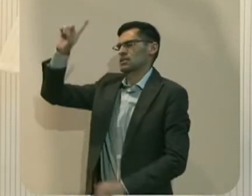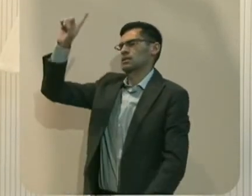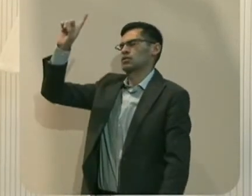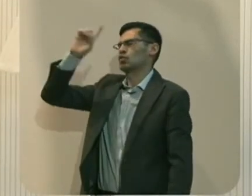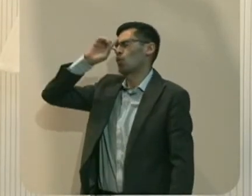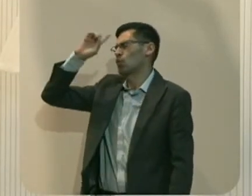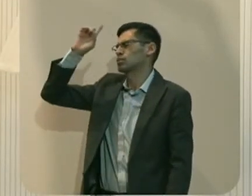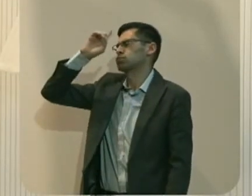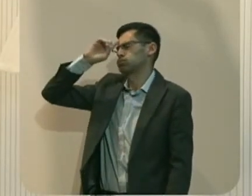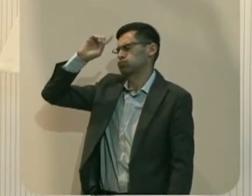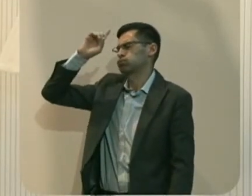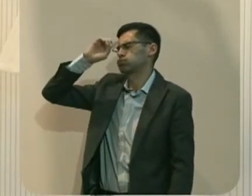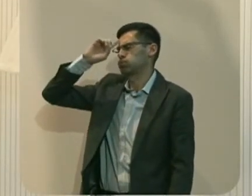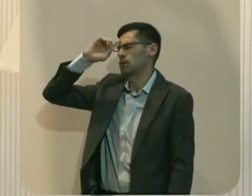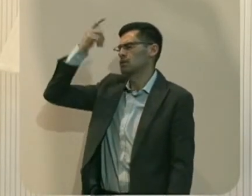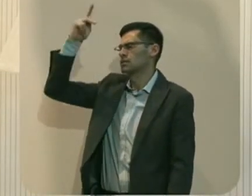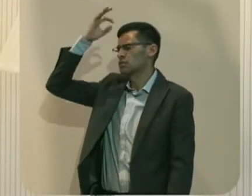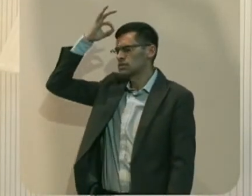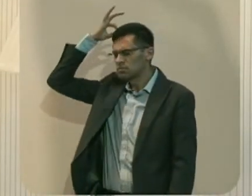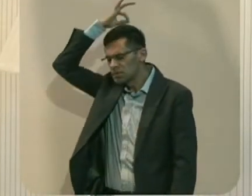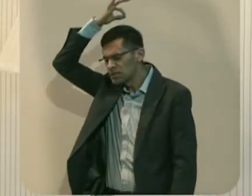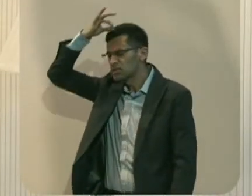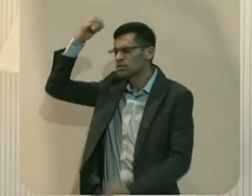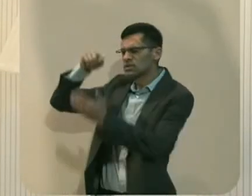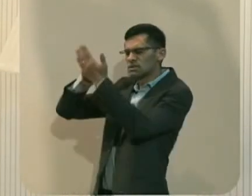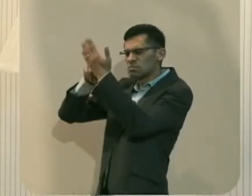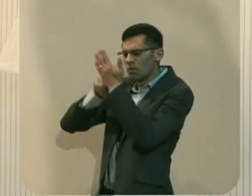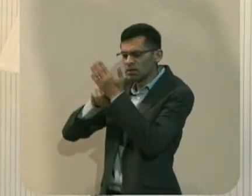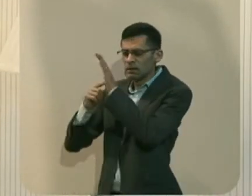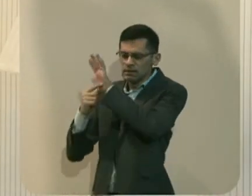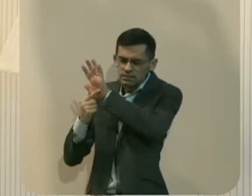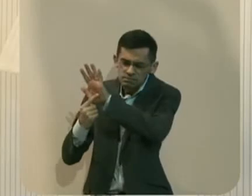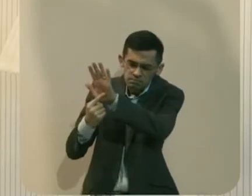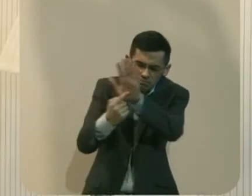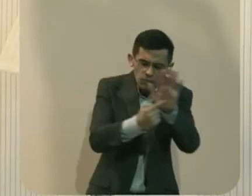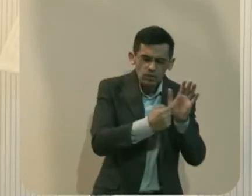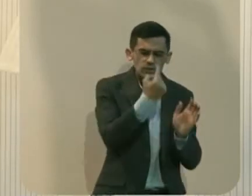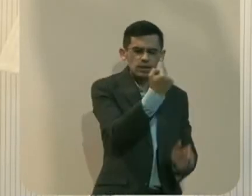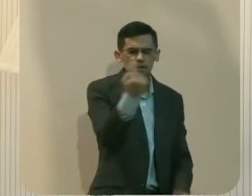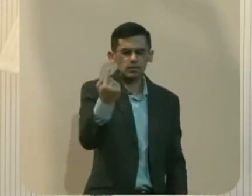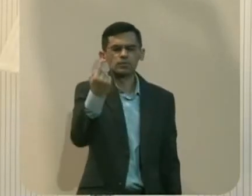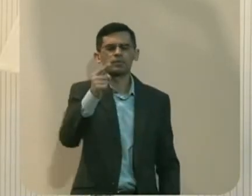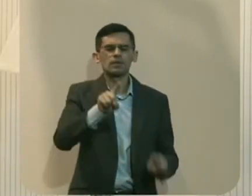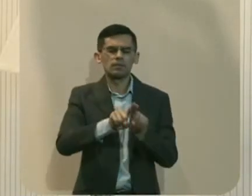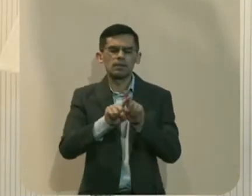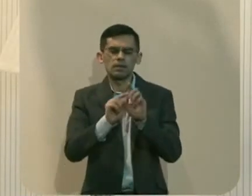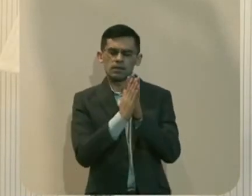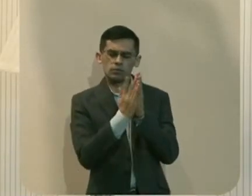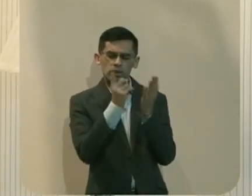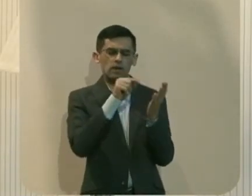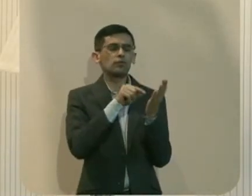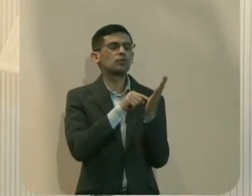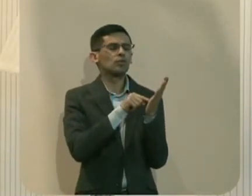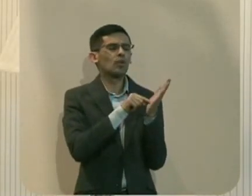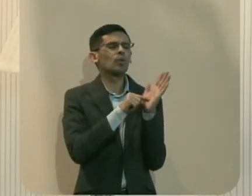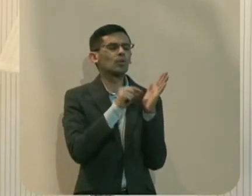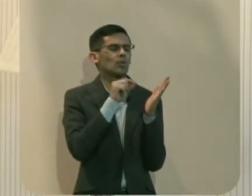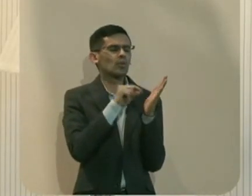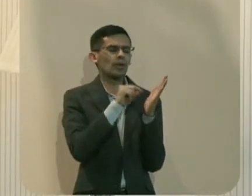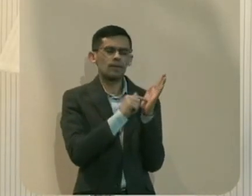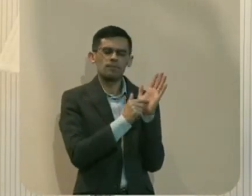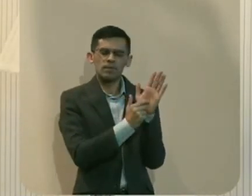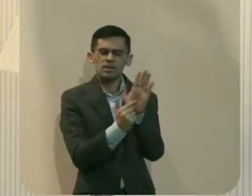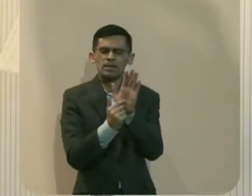os dias o Teu Espírito se revele na vida dessas pessoas. Que a Tua palavra, Senhor, possa